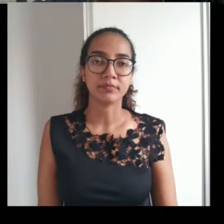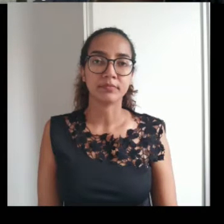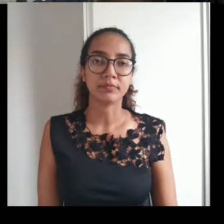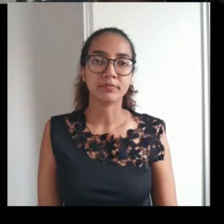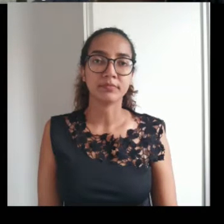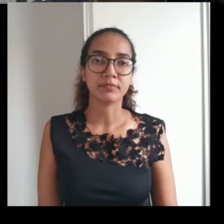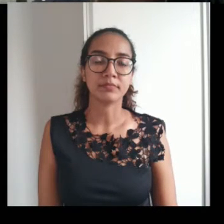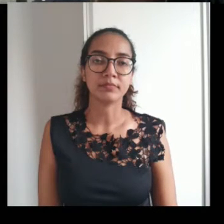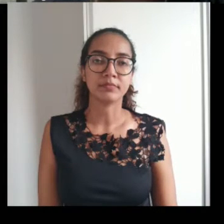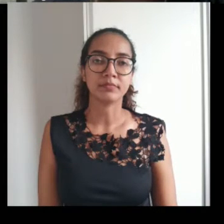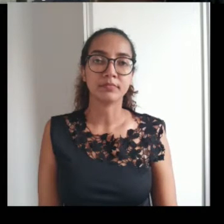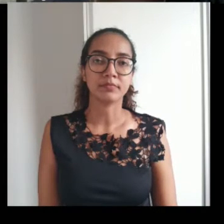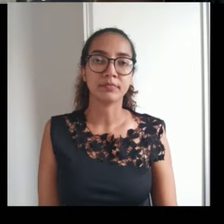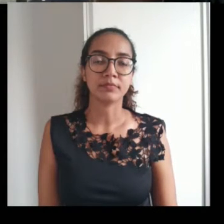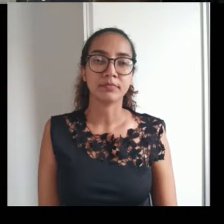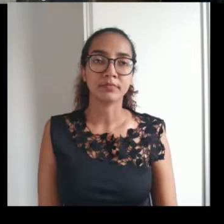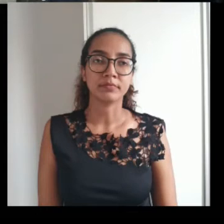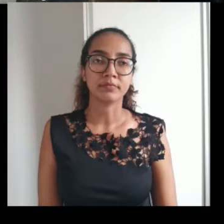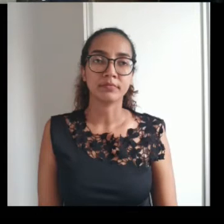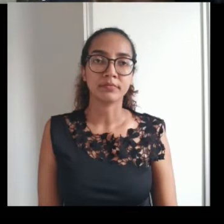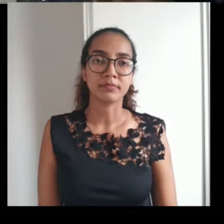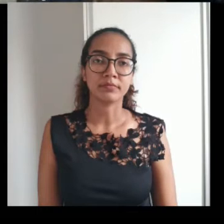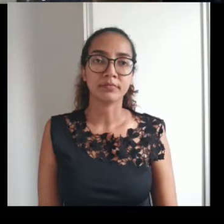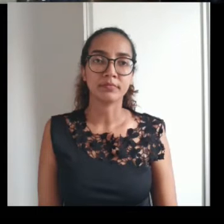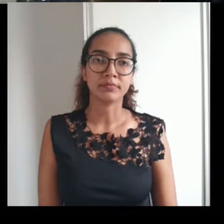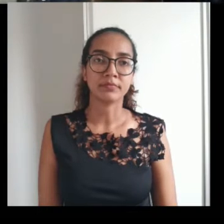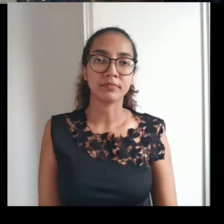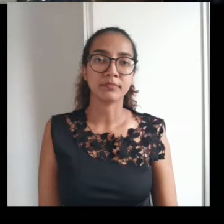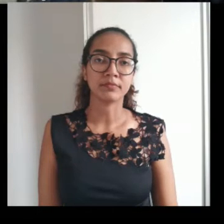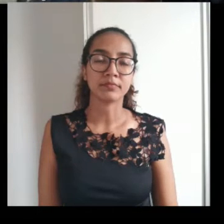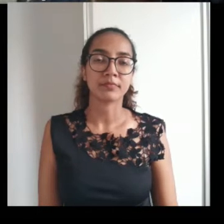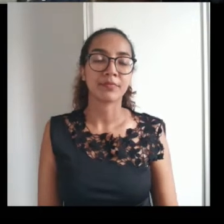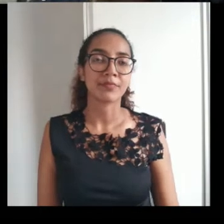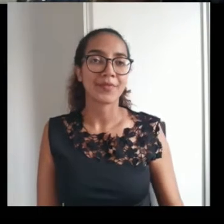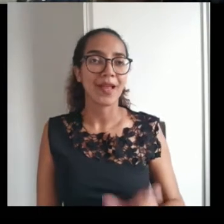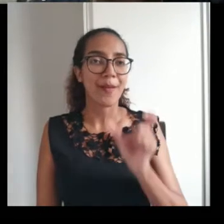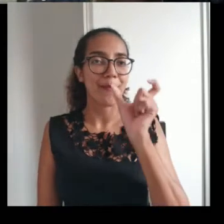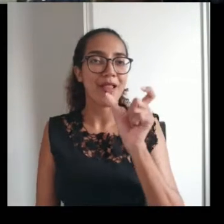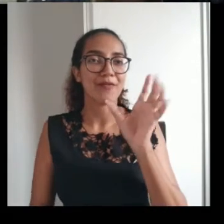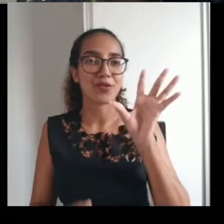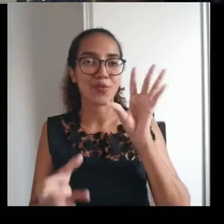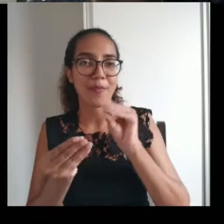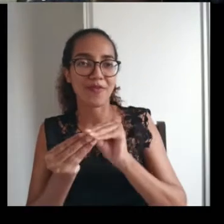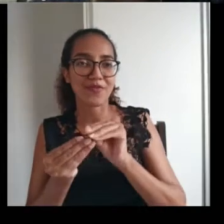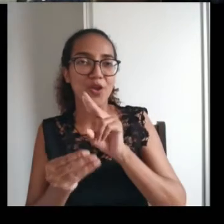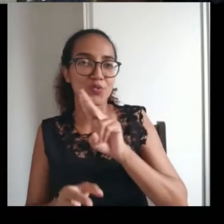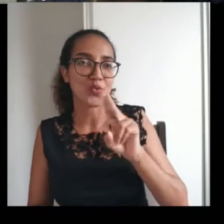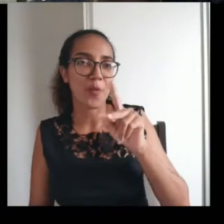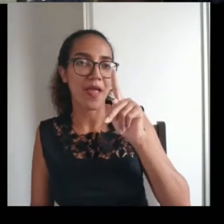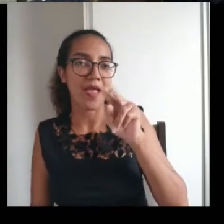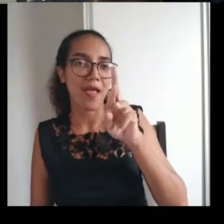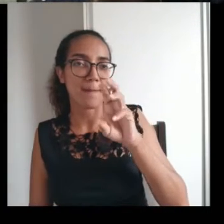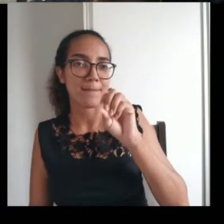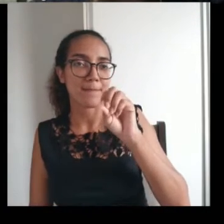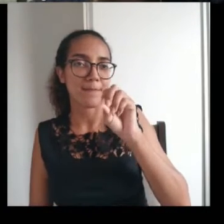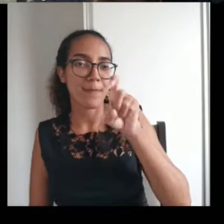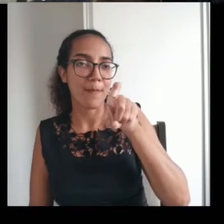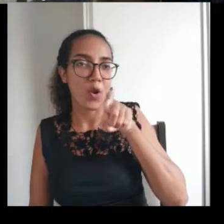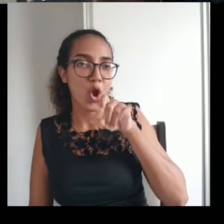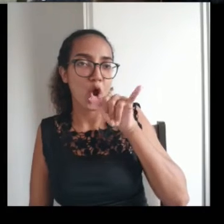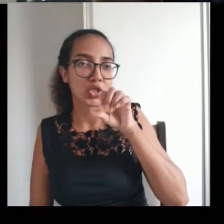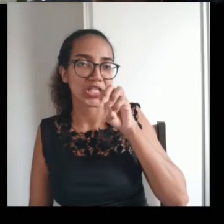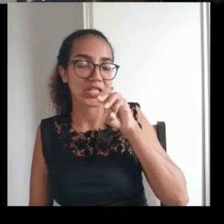E próxima, eu estou abreviando aqui, tá? O nome da variável é próxima, mas